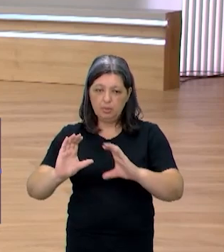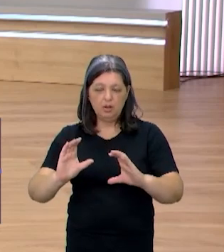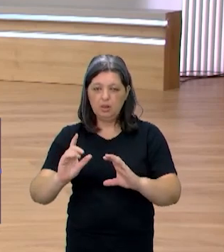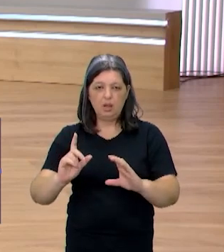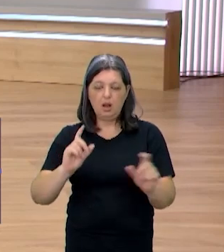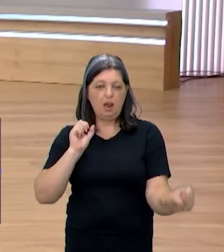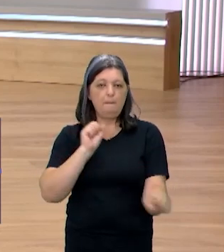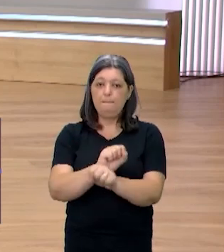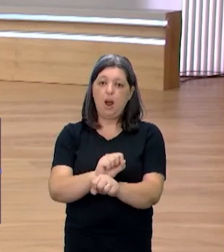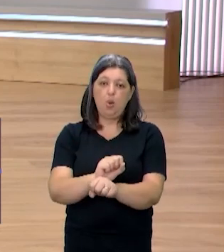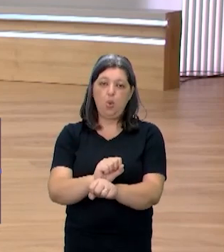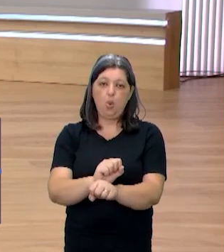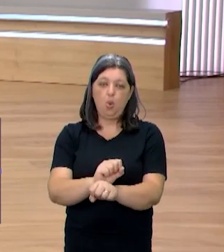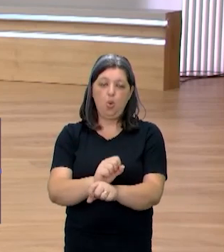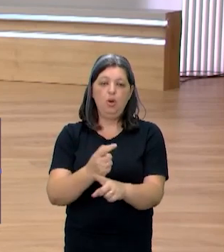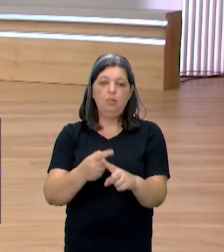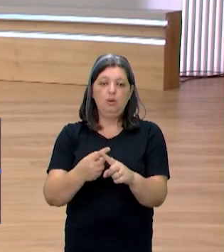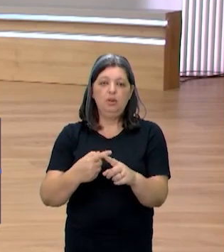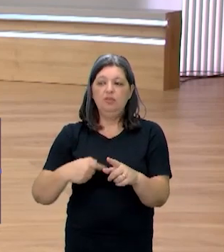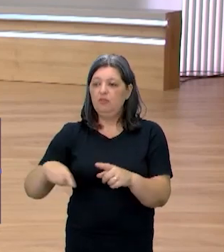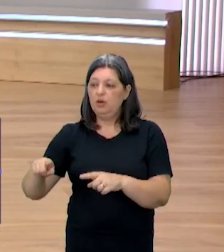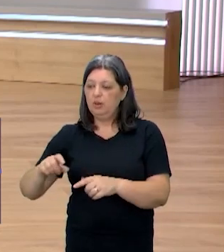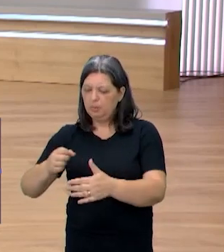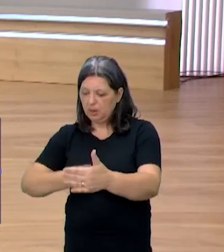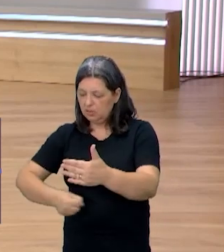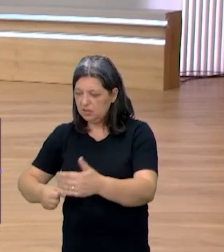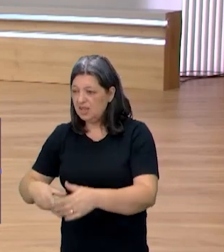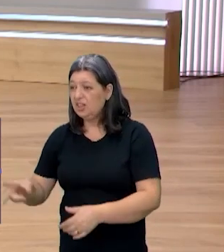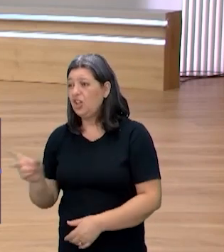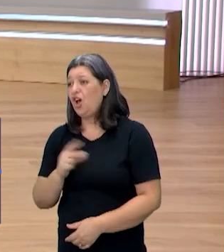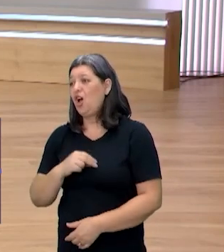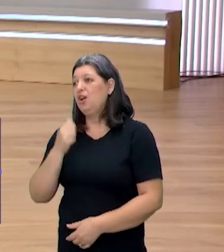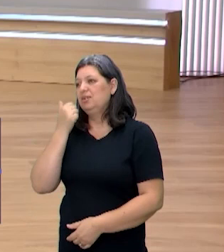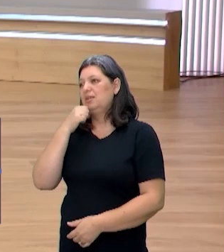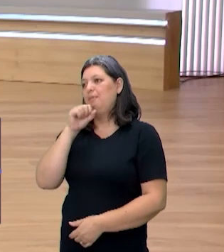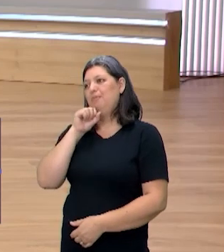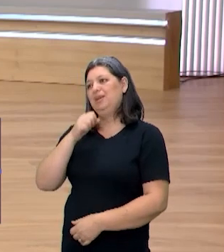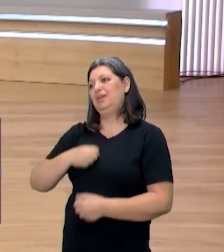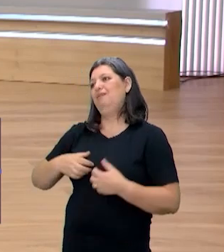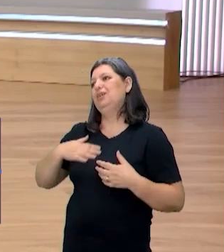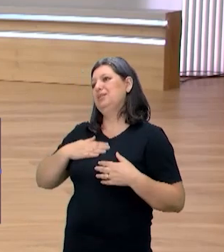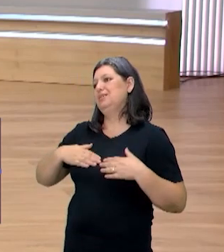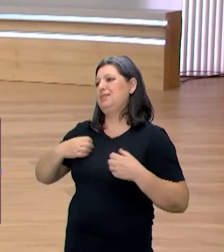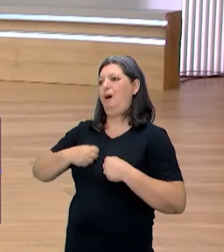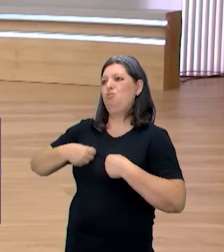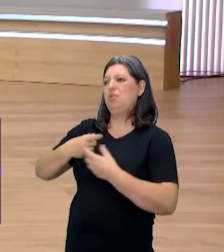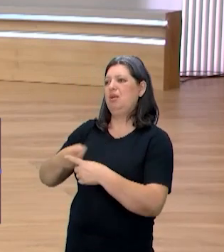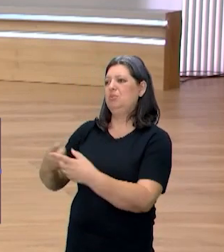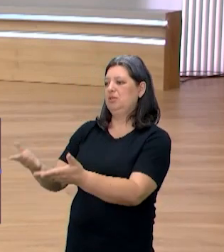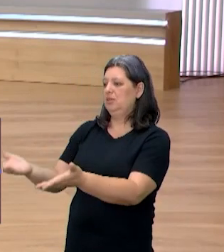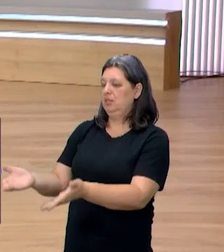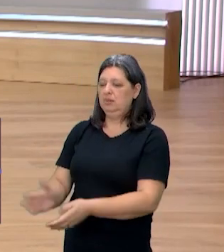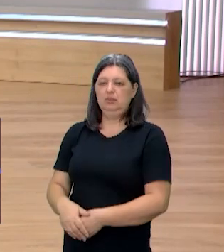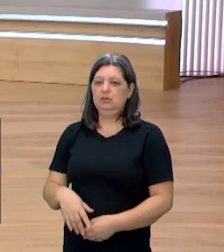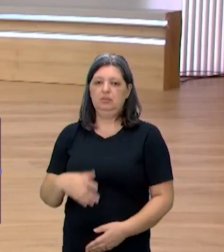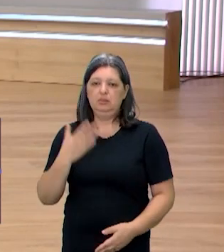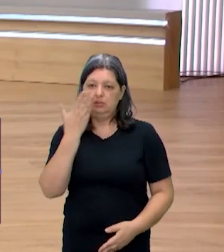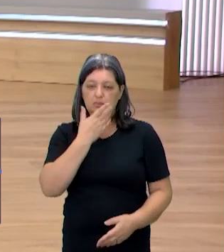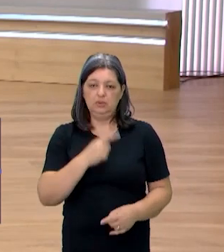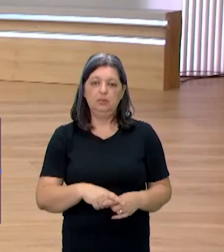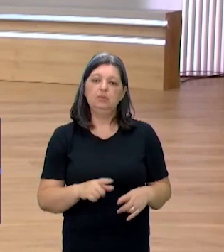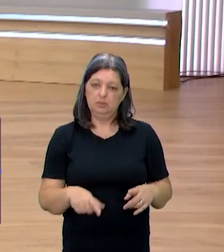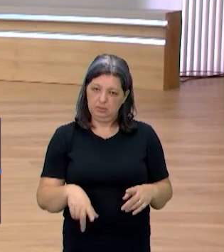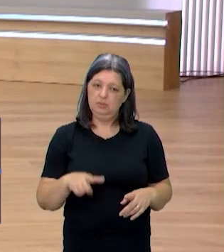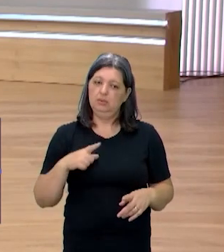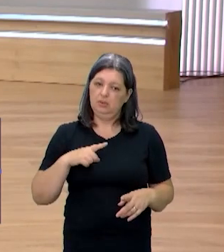exatamente. né? Então, pensando... Foi até a cozinha, encontrou a mãe. Quanto tempo, mãe? Nossa, que legal a senhora aí, né? Então, teve um pânico que